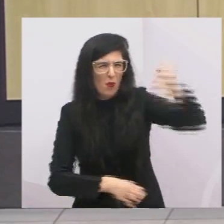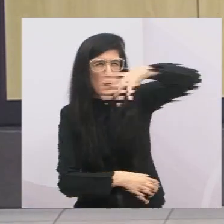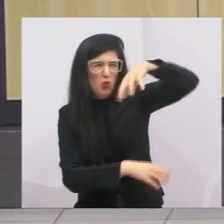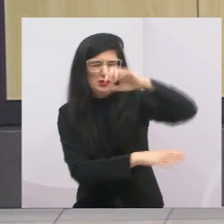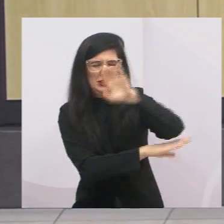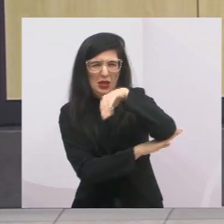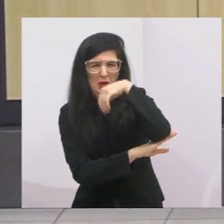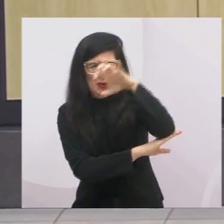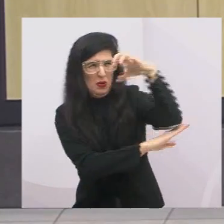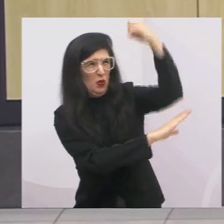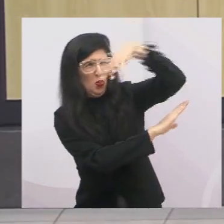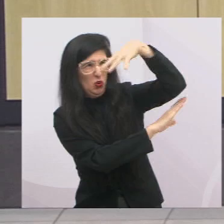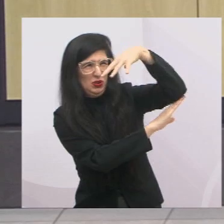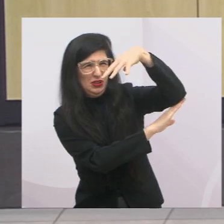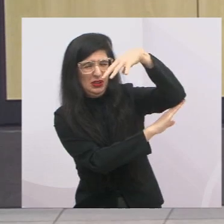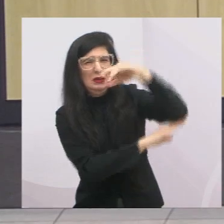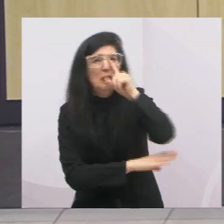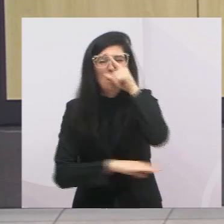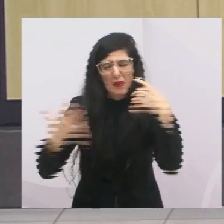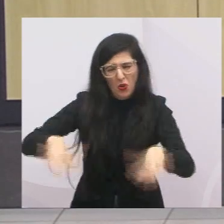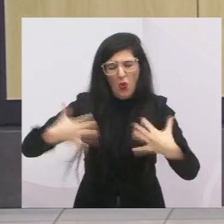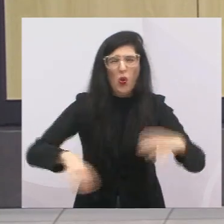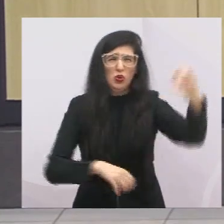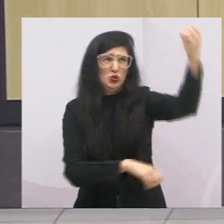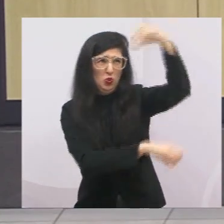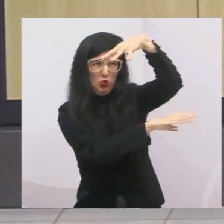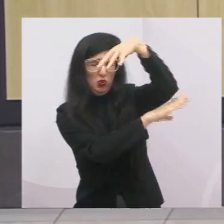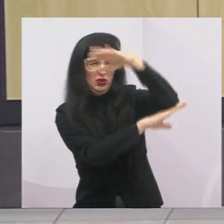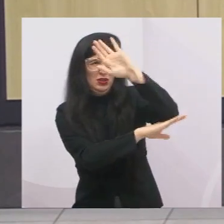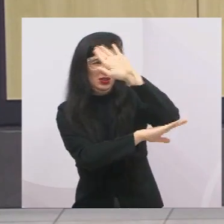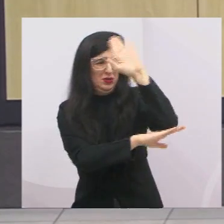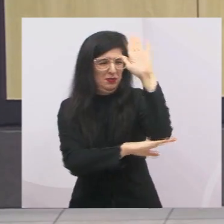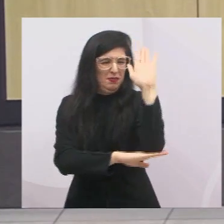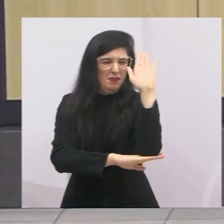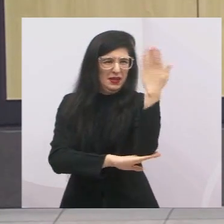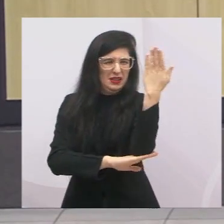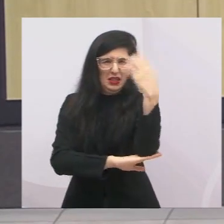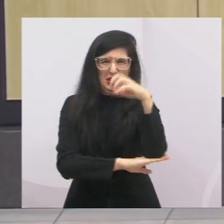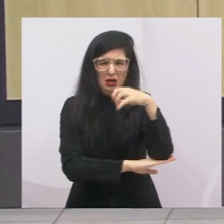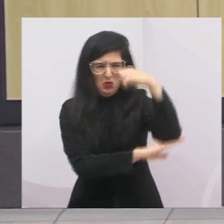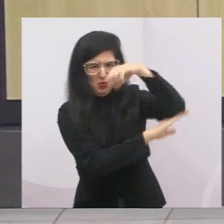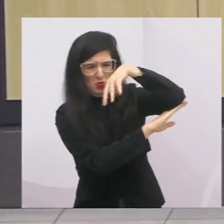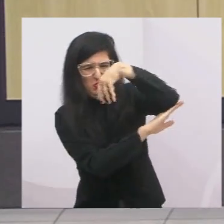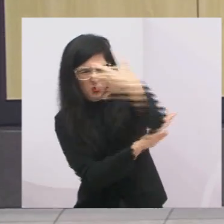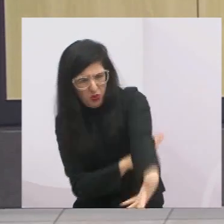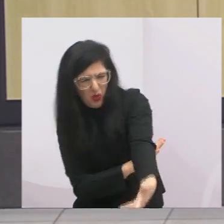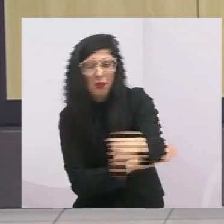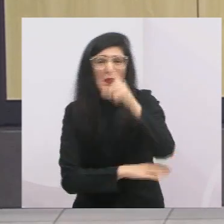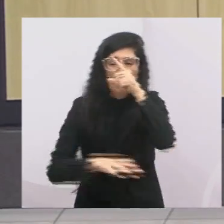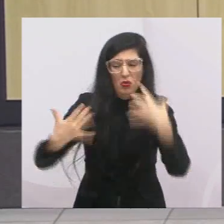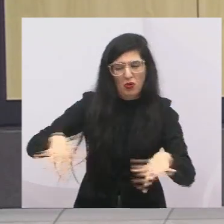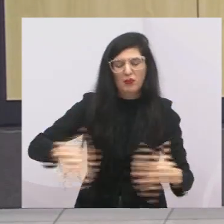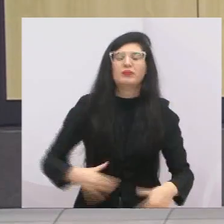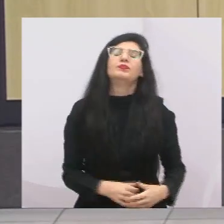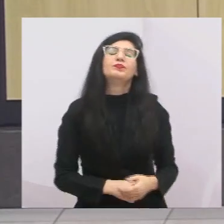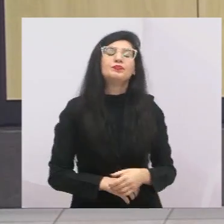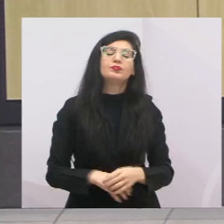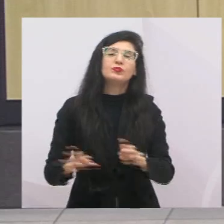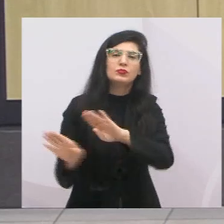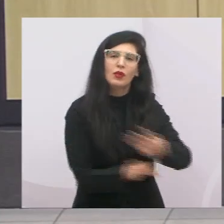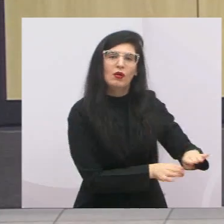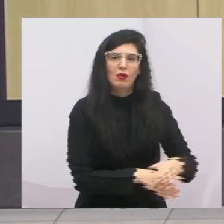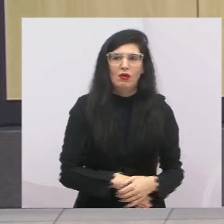Sargento Felício Alves de Araújo, em frente ao número 63, no bairro Bandeira Branca, em Jacareí. Autoria, vereador Valmir Parque, do Meia